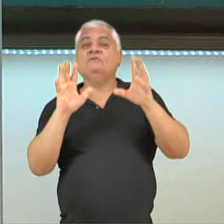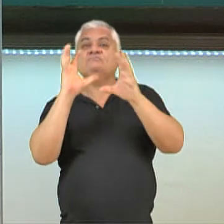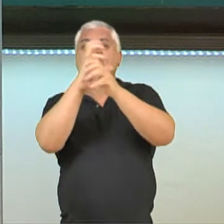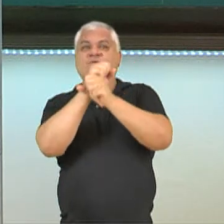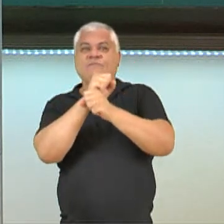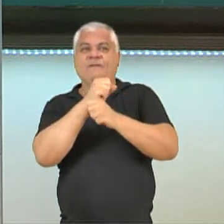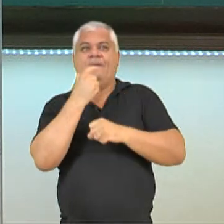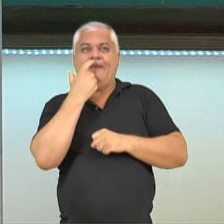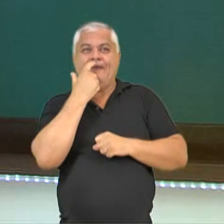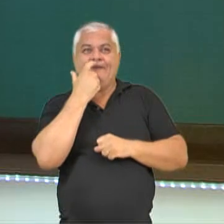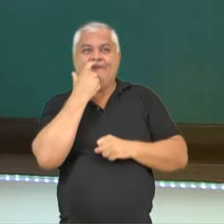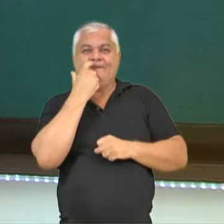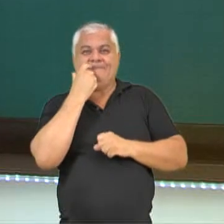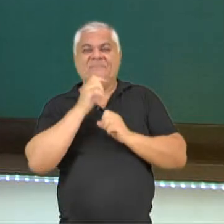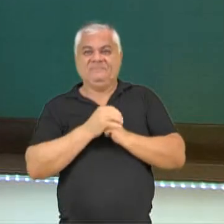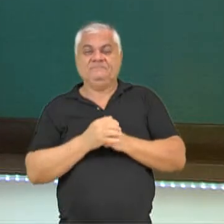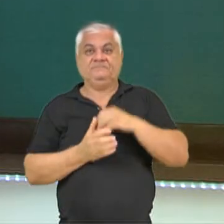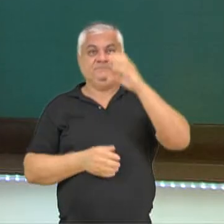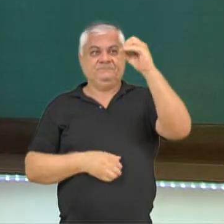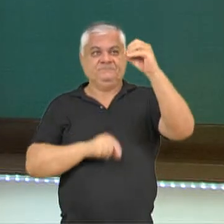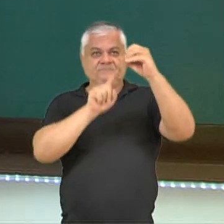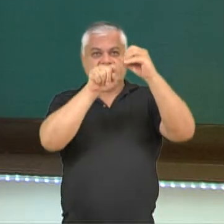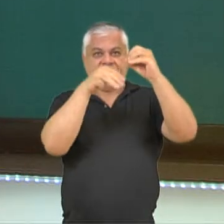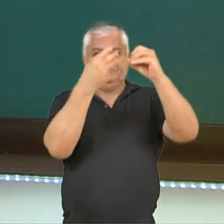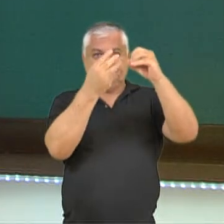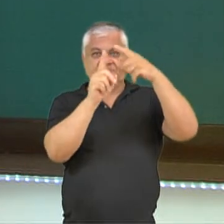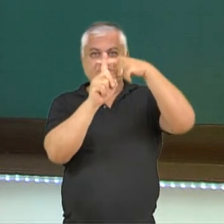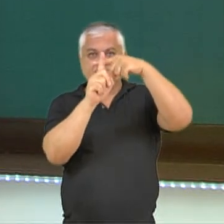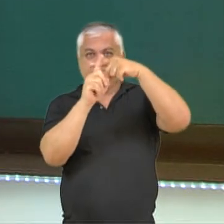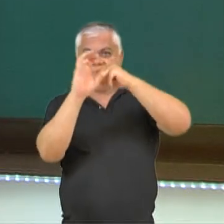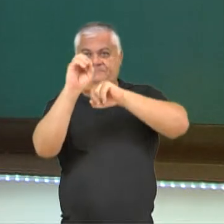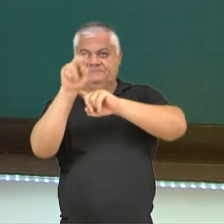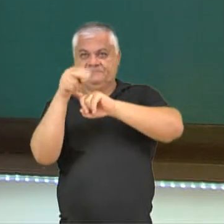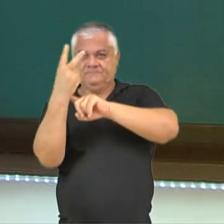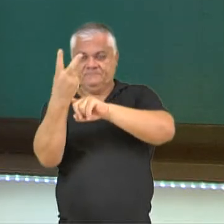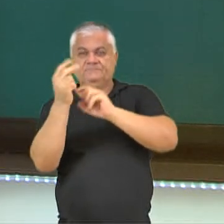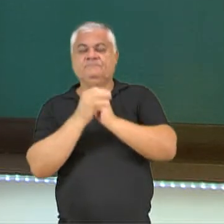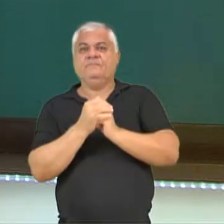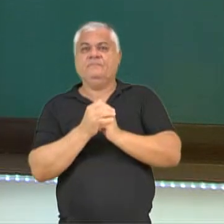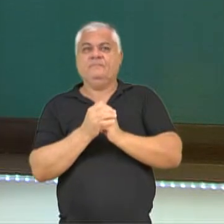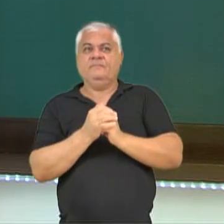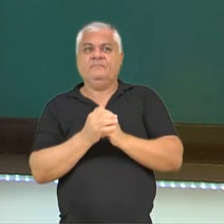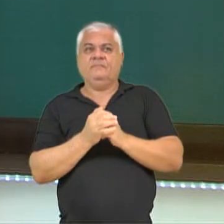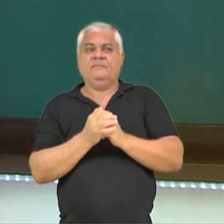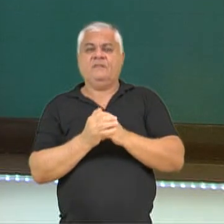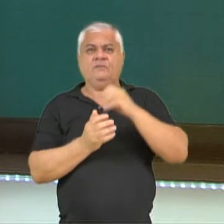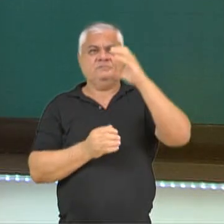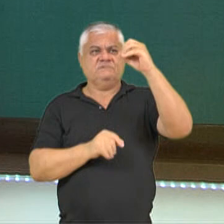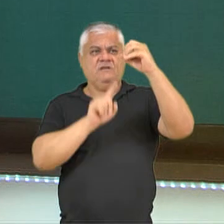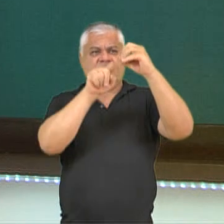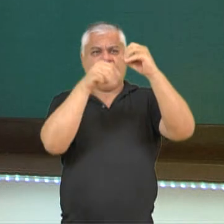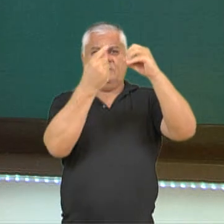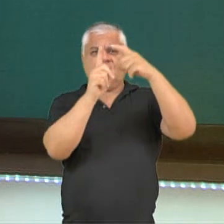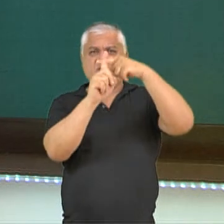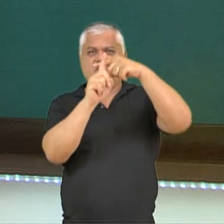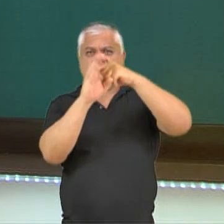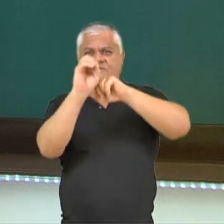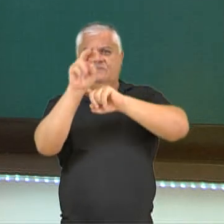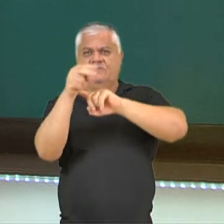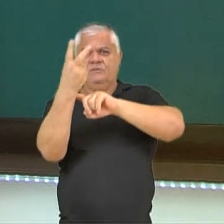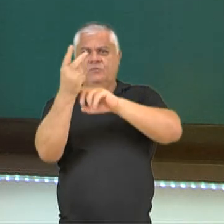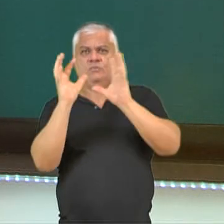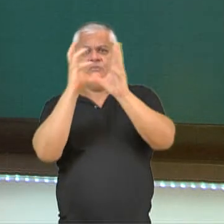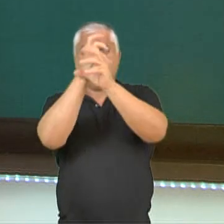expoentes? A gente soma os expoentes, ok? Então, eu posso somar 0,3 com